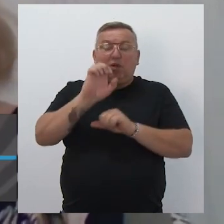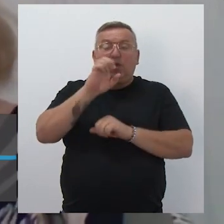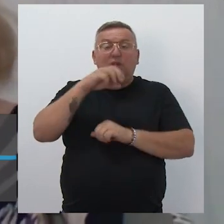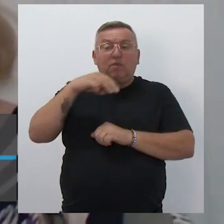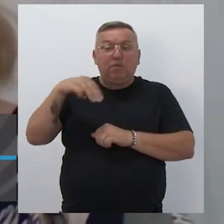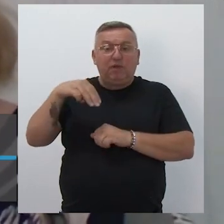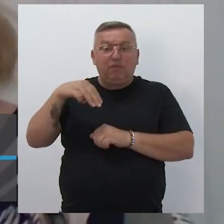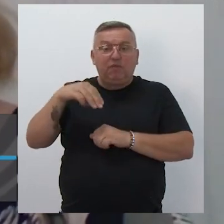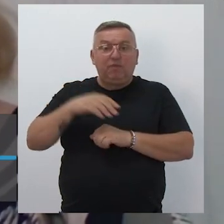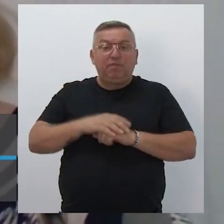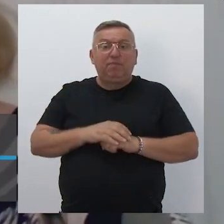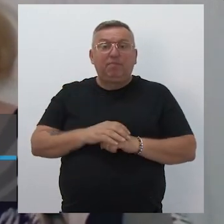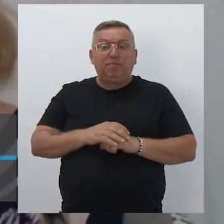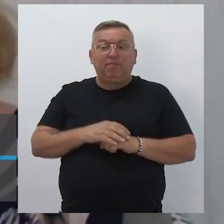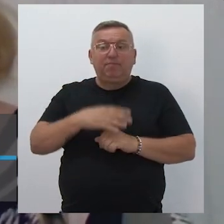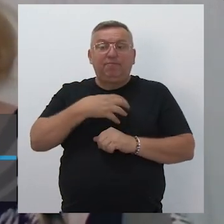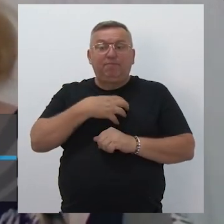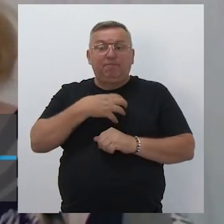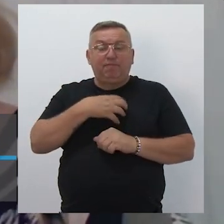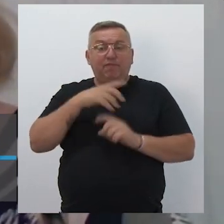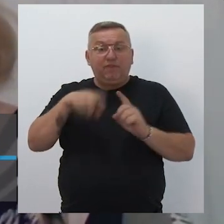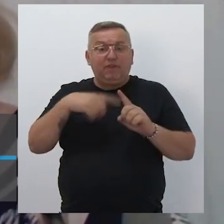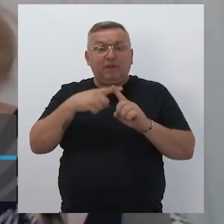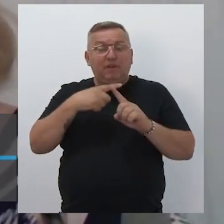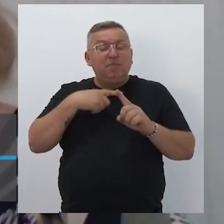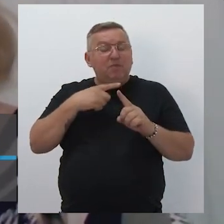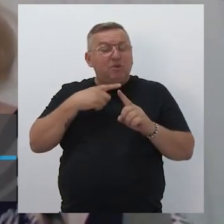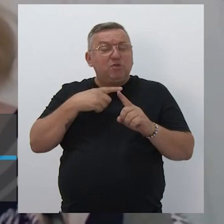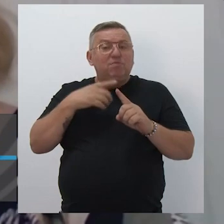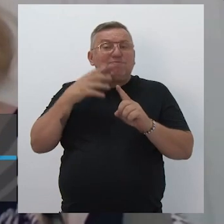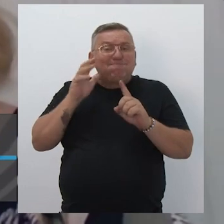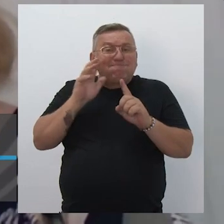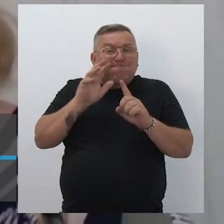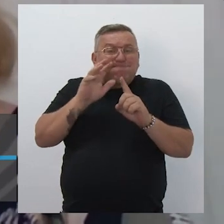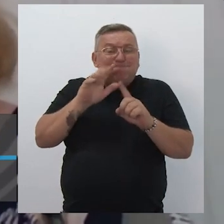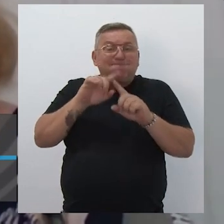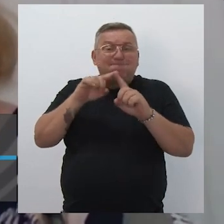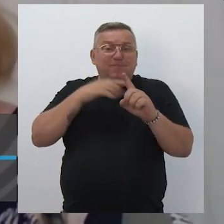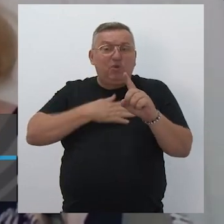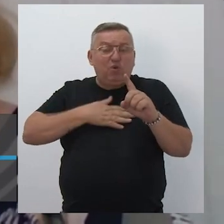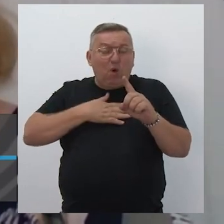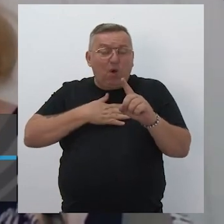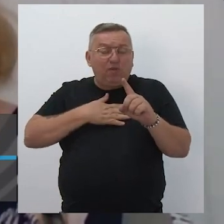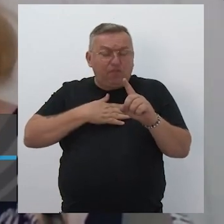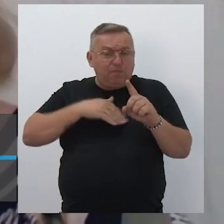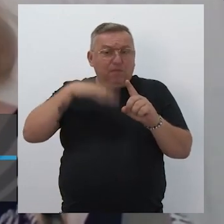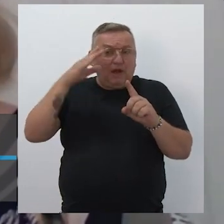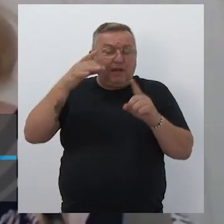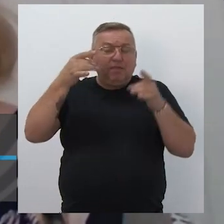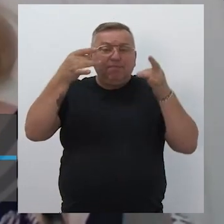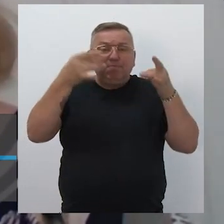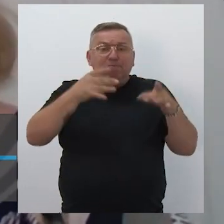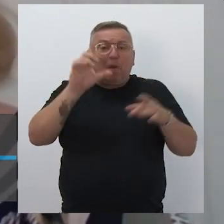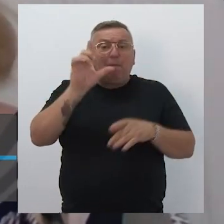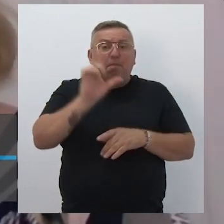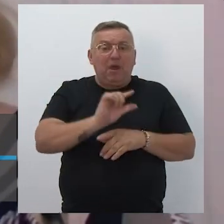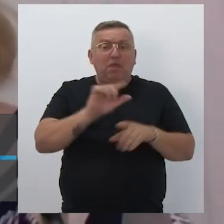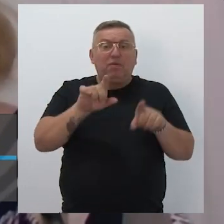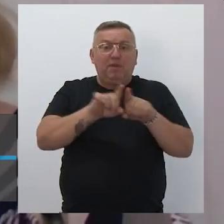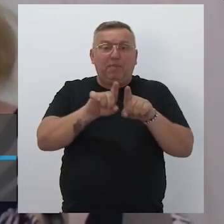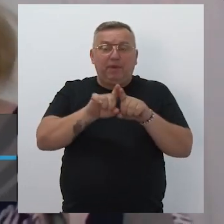médio, de forma que fique mais atrativo para os estudantes, para que haja menos abandono e